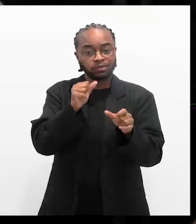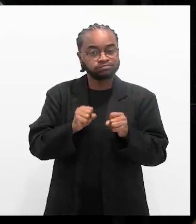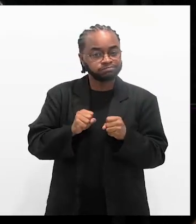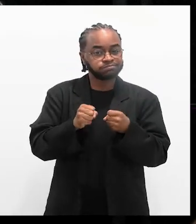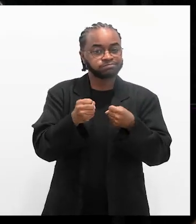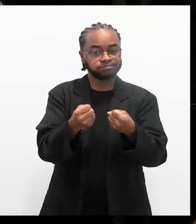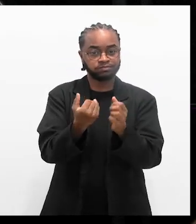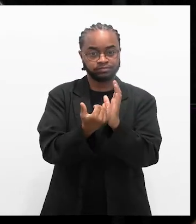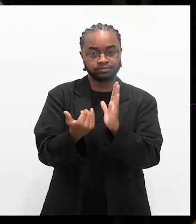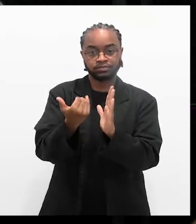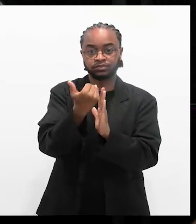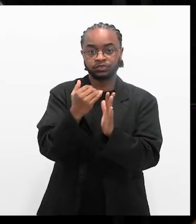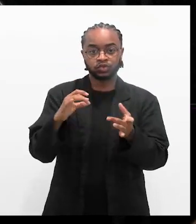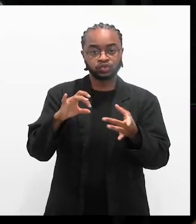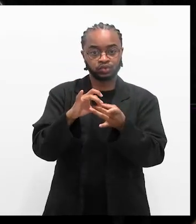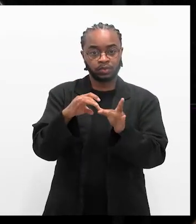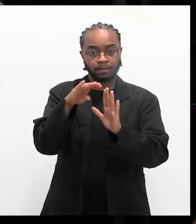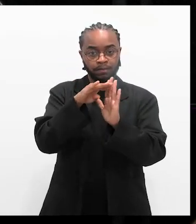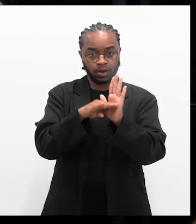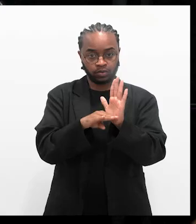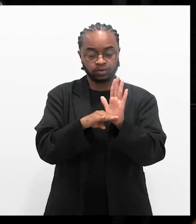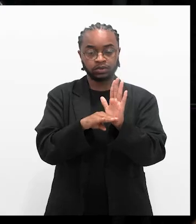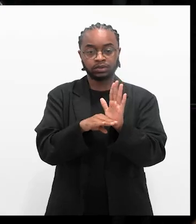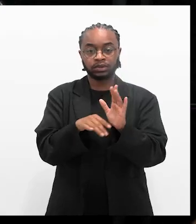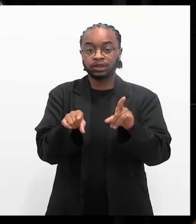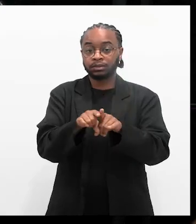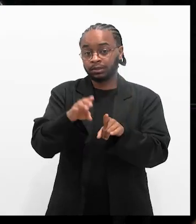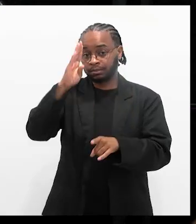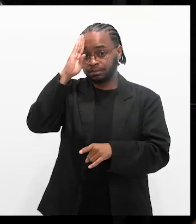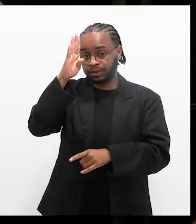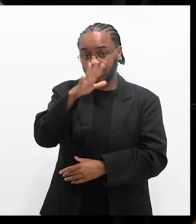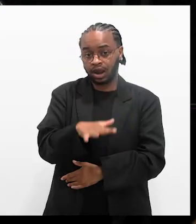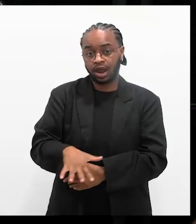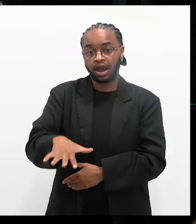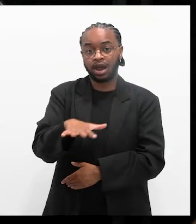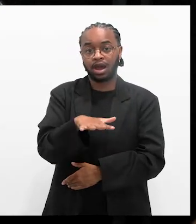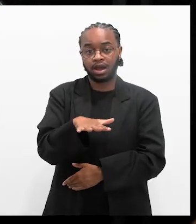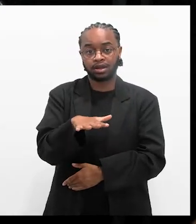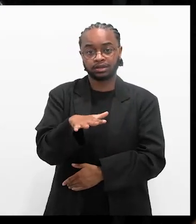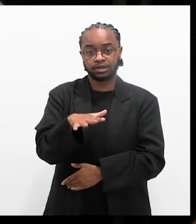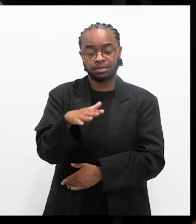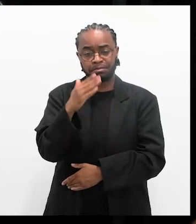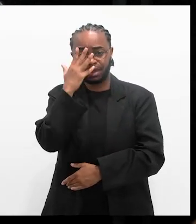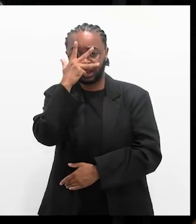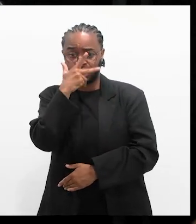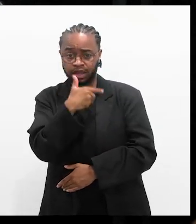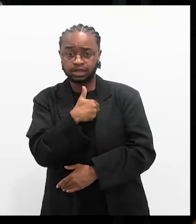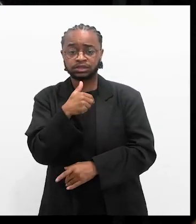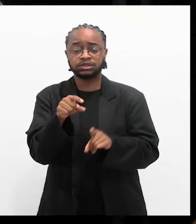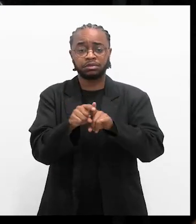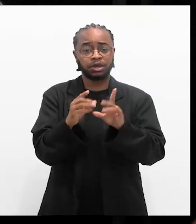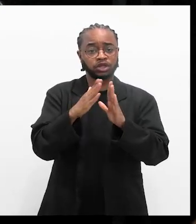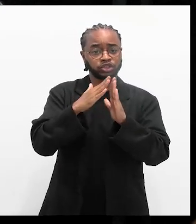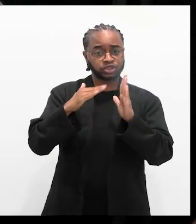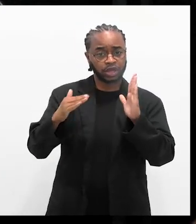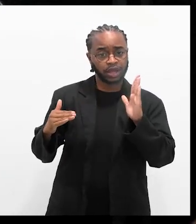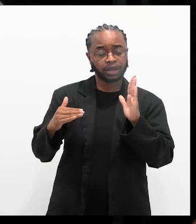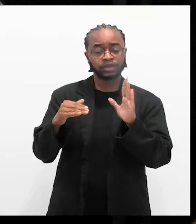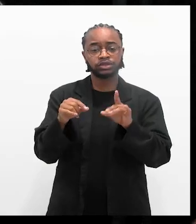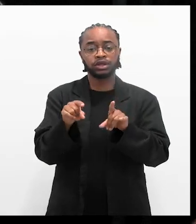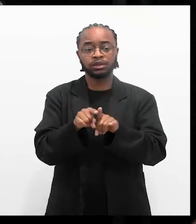mulheres se engajam muito dentro dessa pauta, né, principalmente nas áreas de beleza, a parte